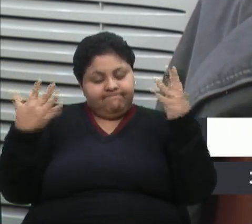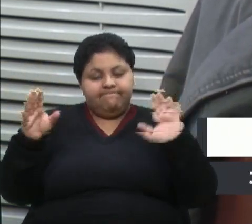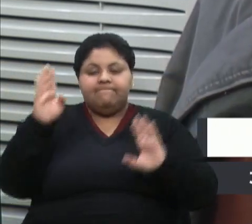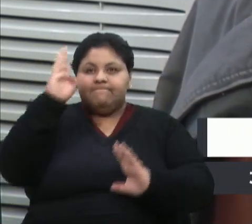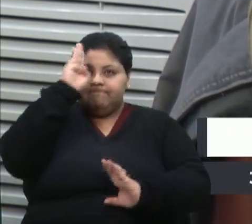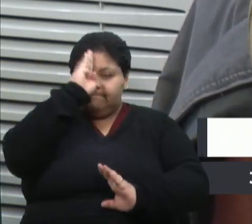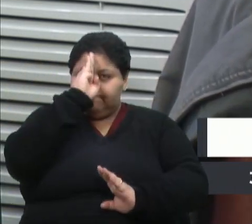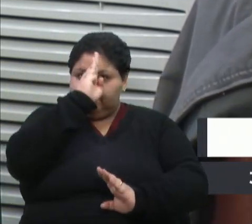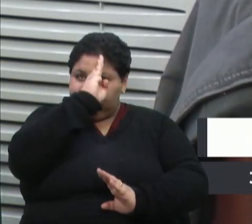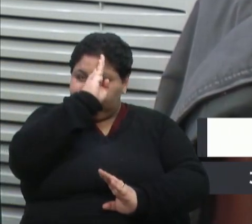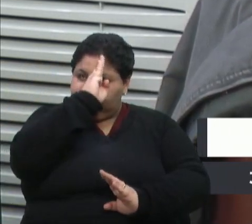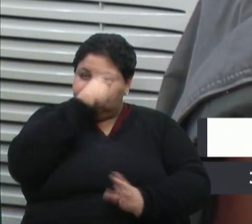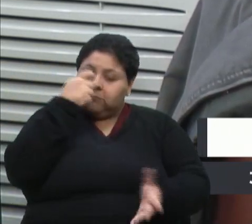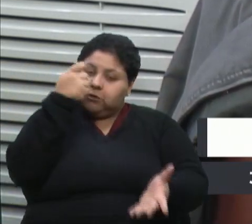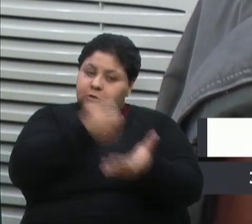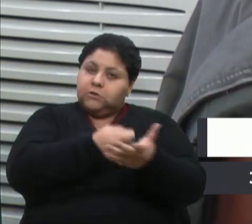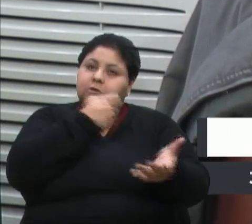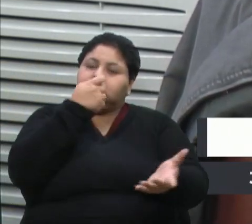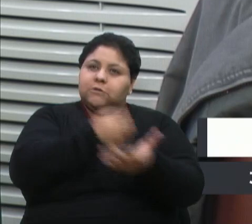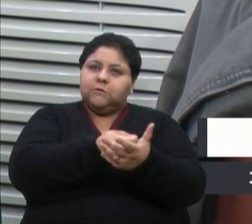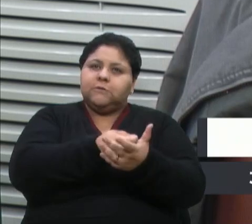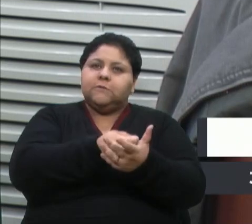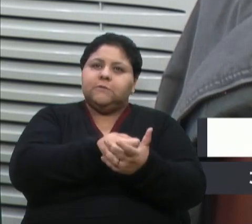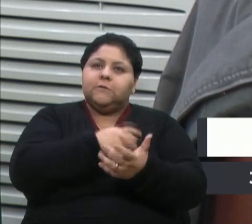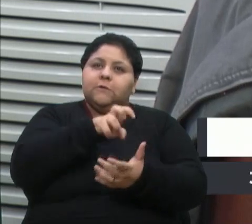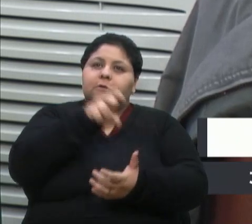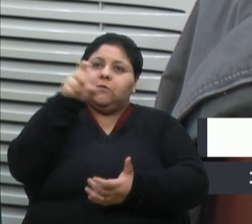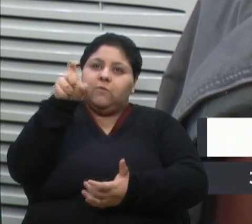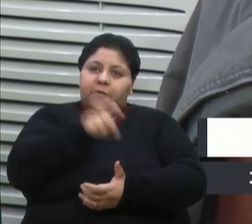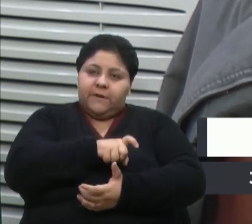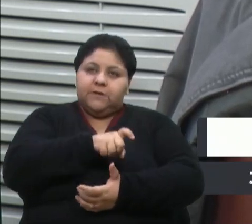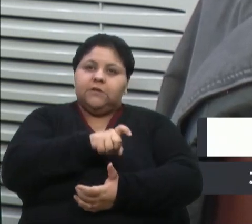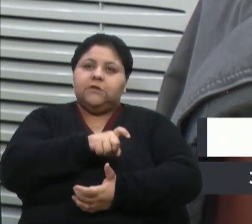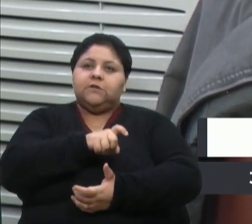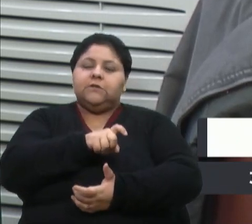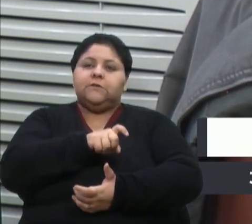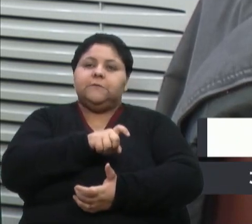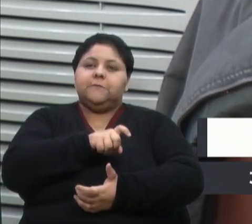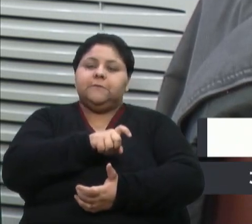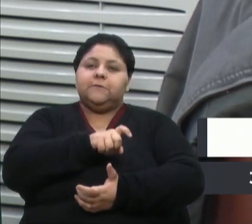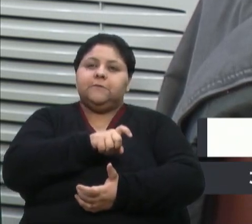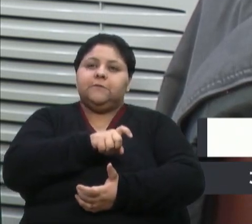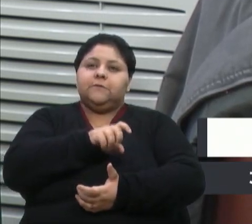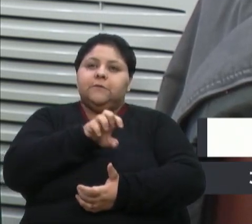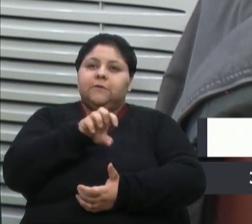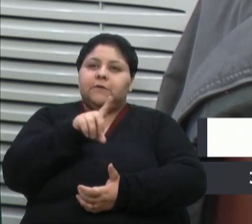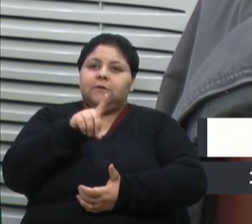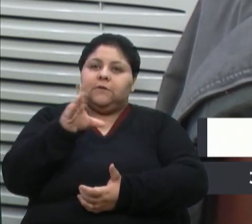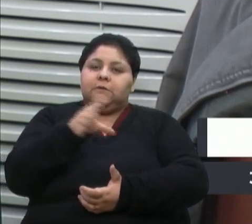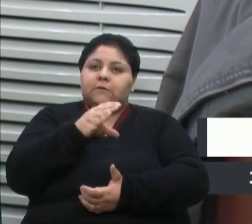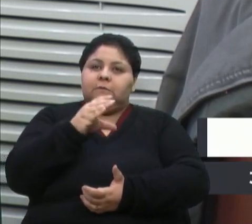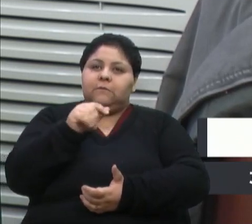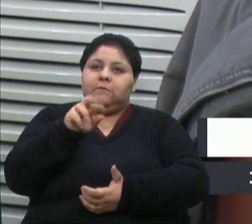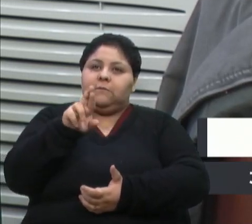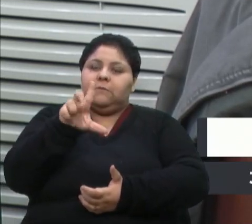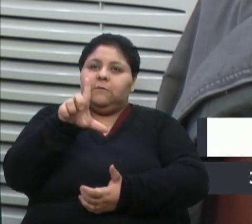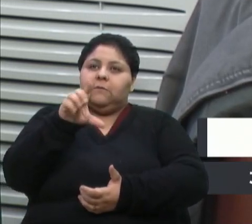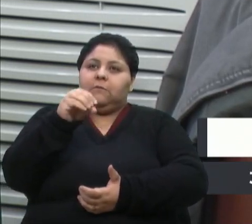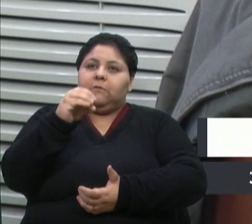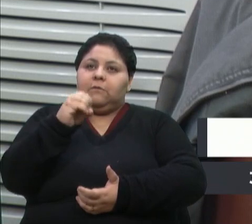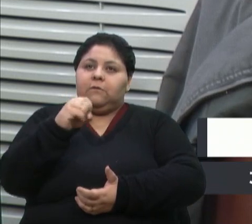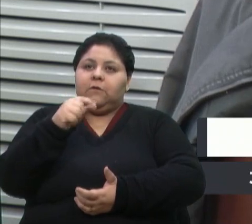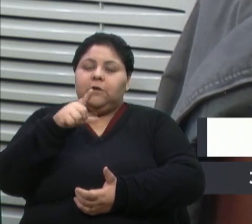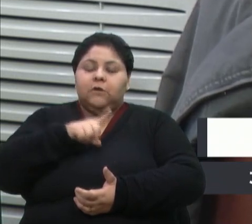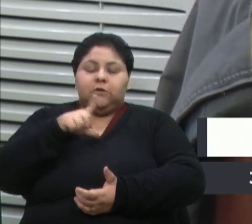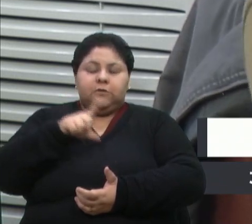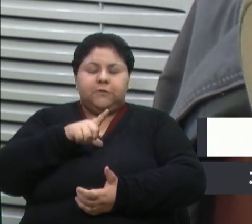suas cobranças, do ex-vereador Ed Carlos, eu sei do vereador Lucas, que também sempre lutou por aquela região,